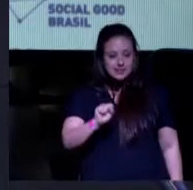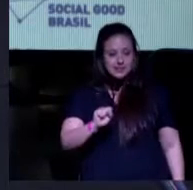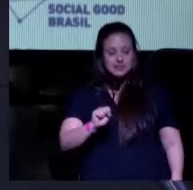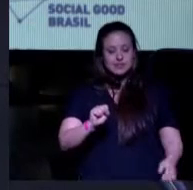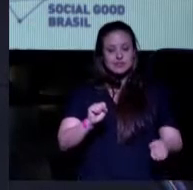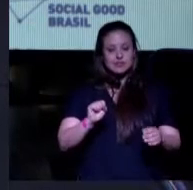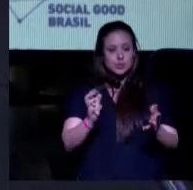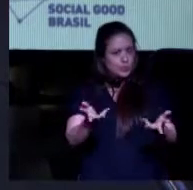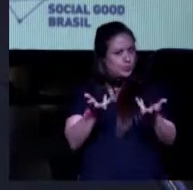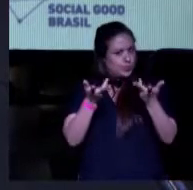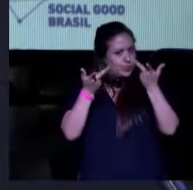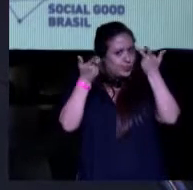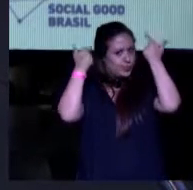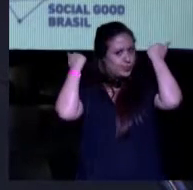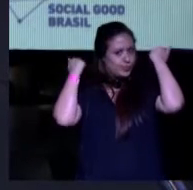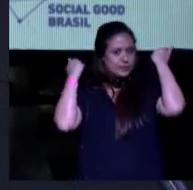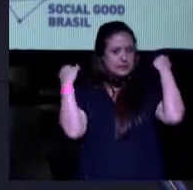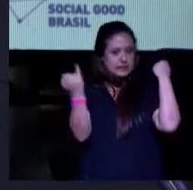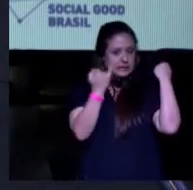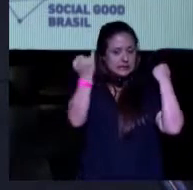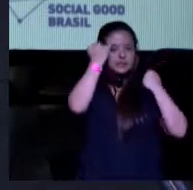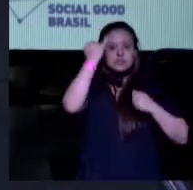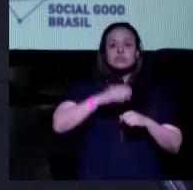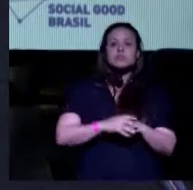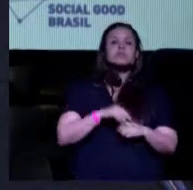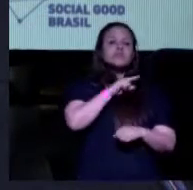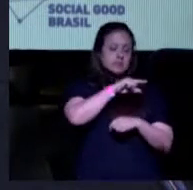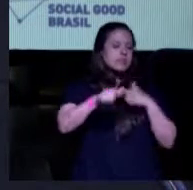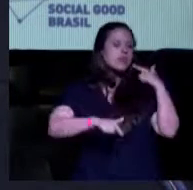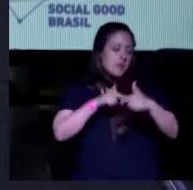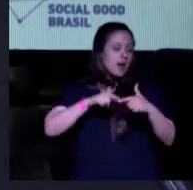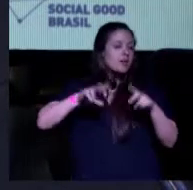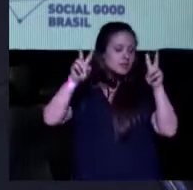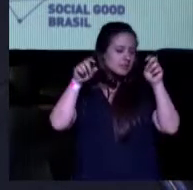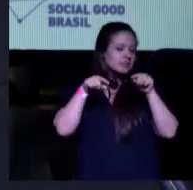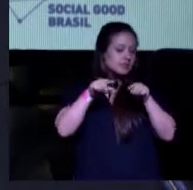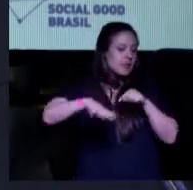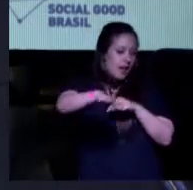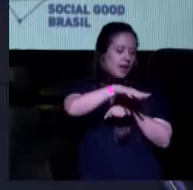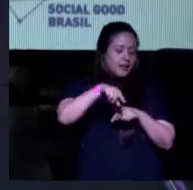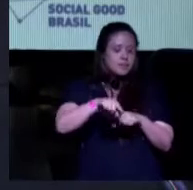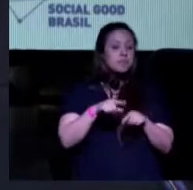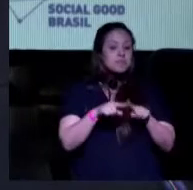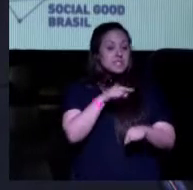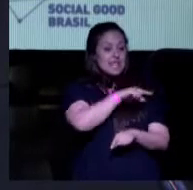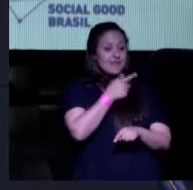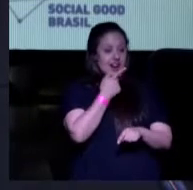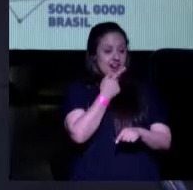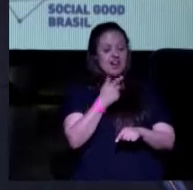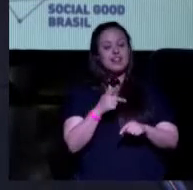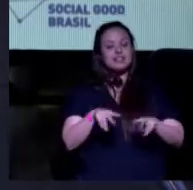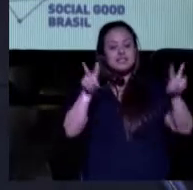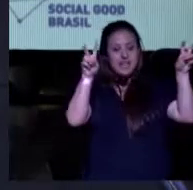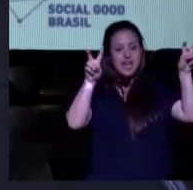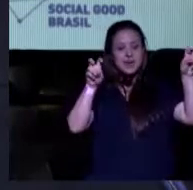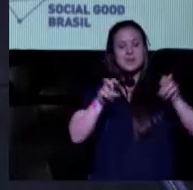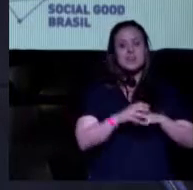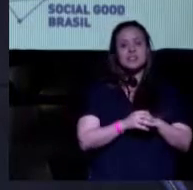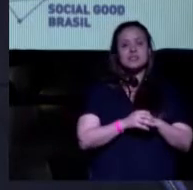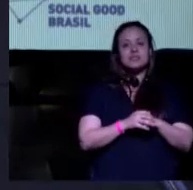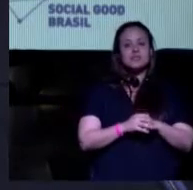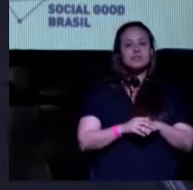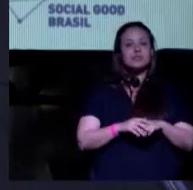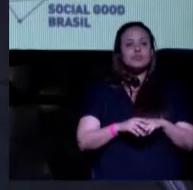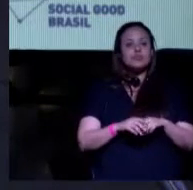cilene trabalho em rede e com a minha colaborativa mas ele fala um tema que eu acho muito interessante sobre a propriedade